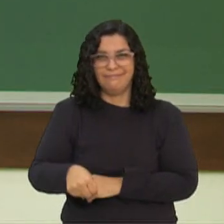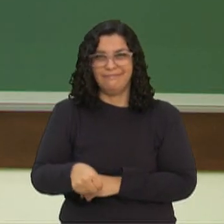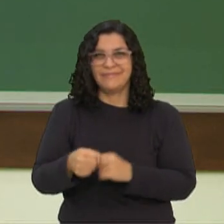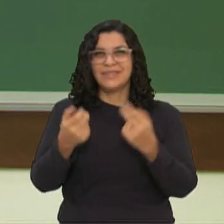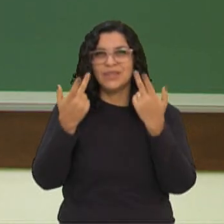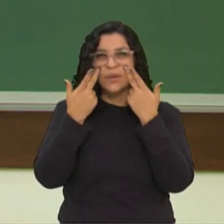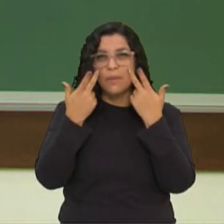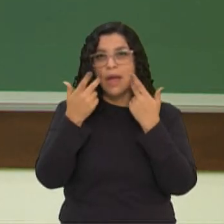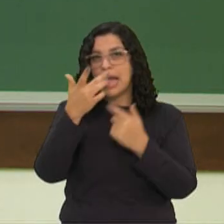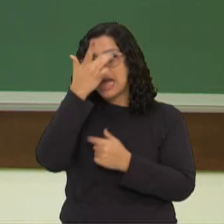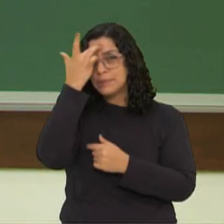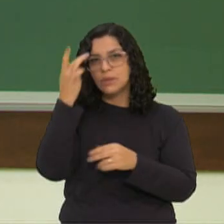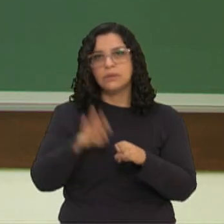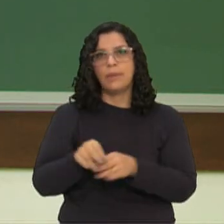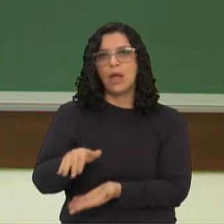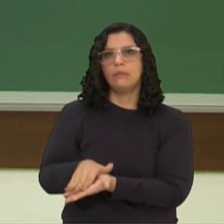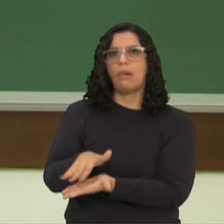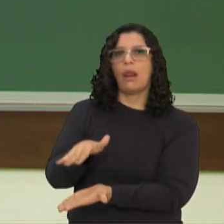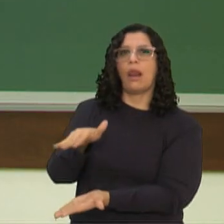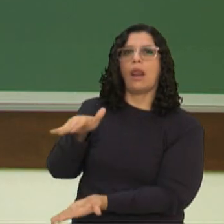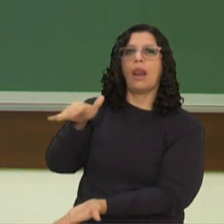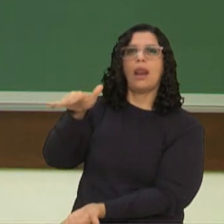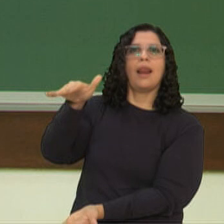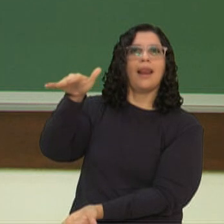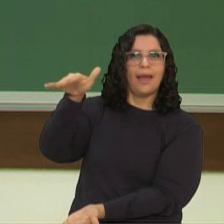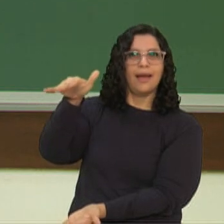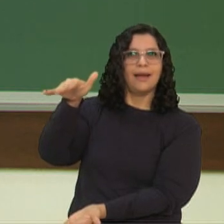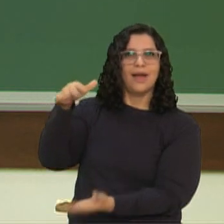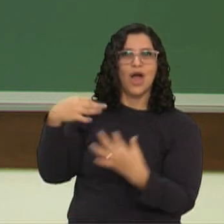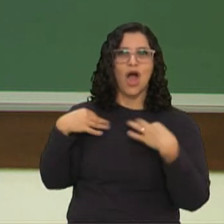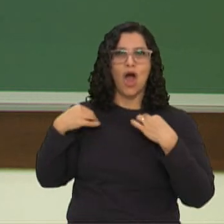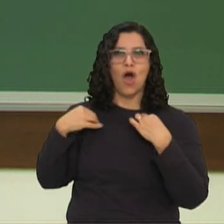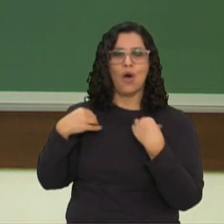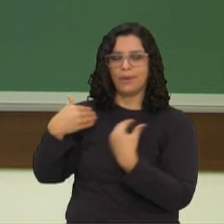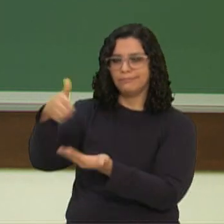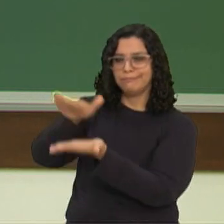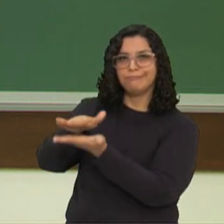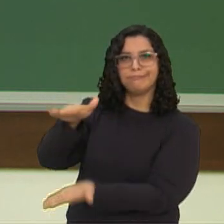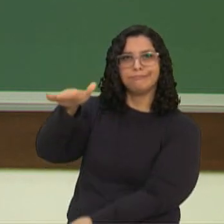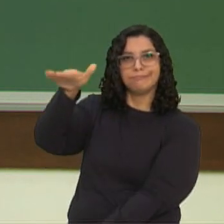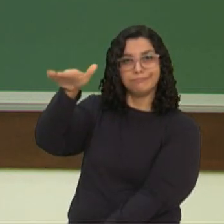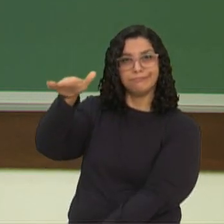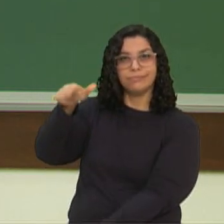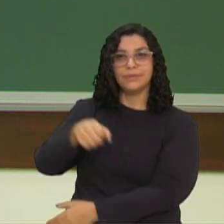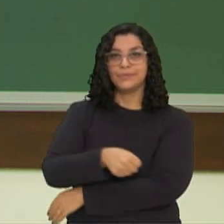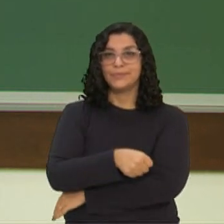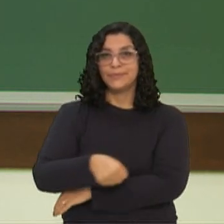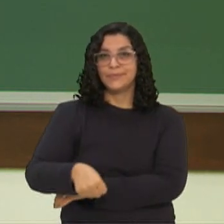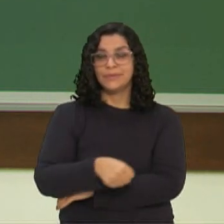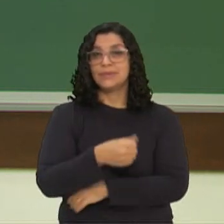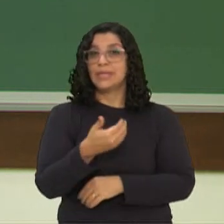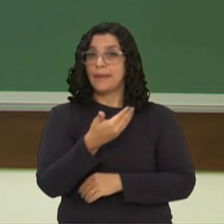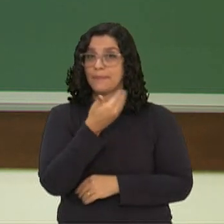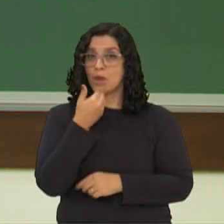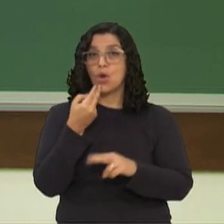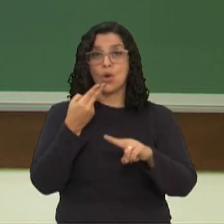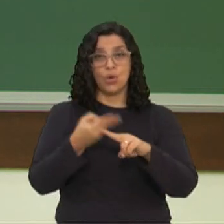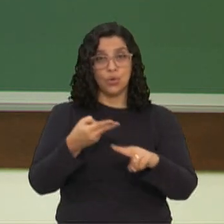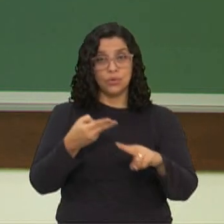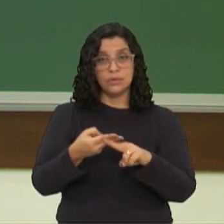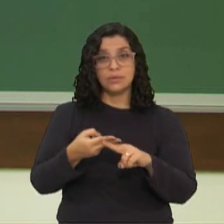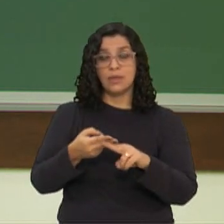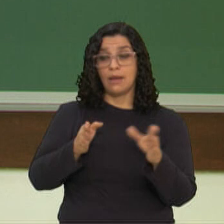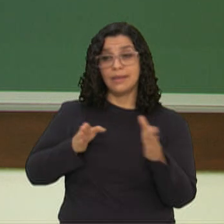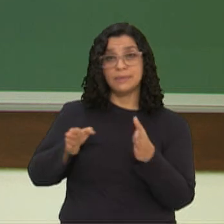as pessoas assim que deixam acumular, né, as roupas ali para passar, é mais viável você utilizar o ferro elétrico